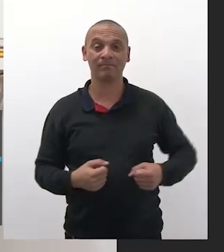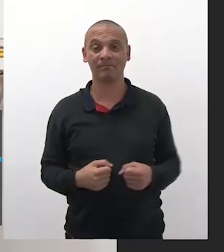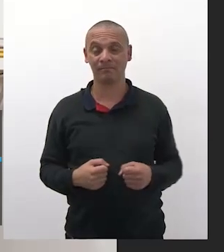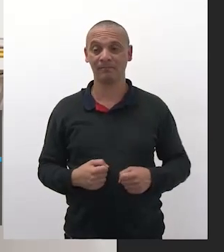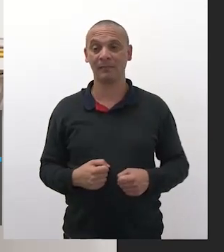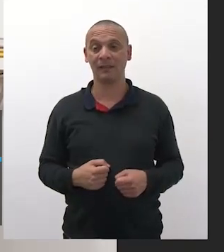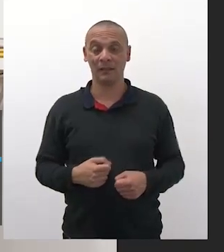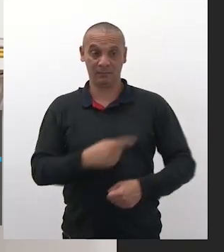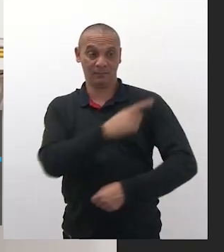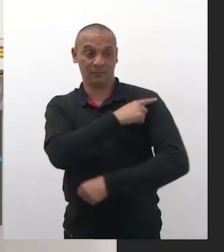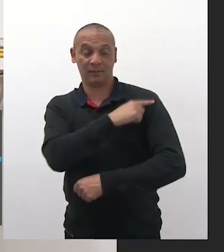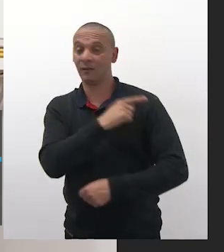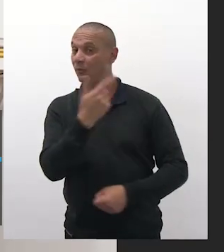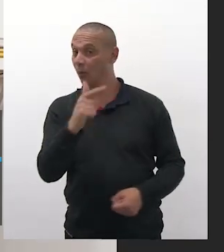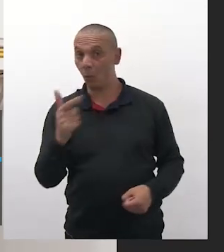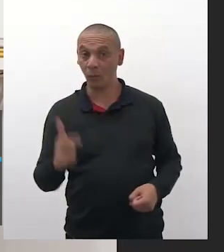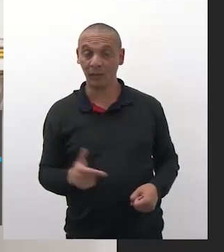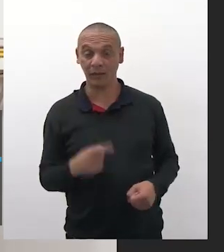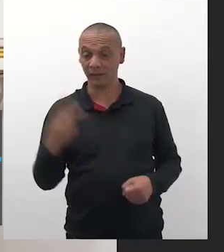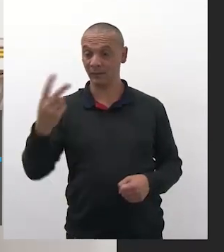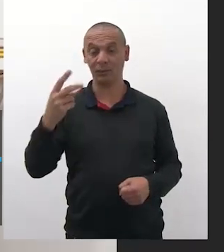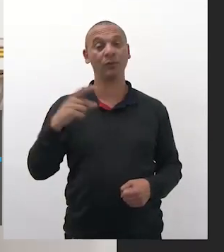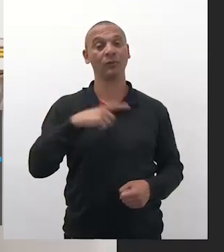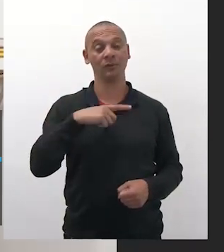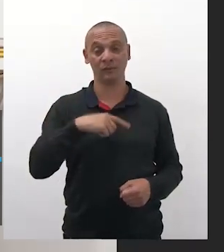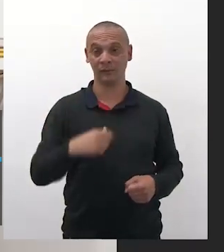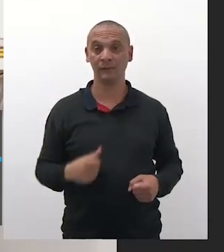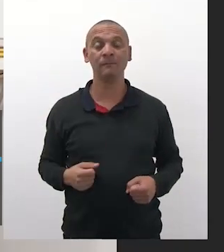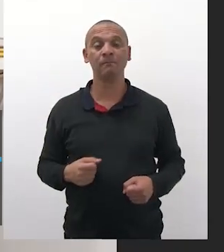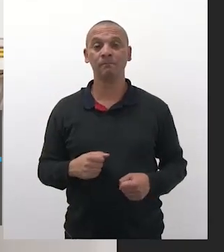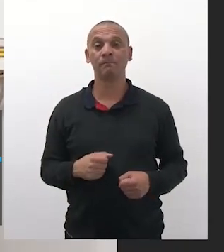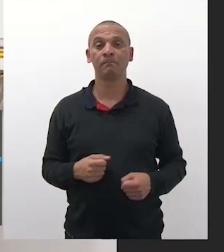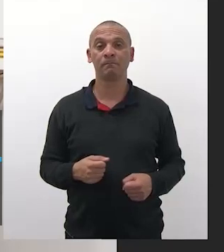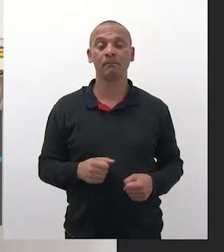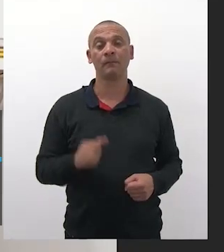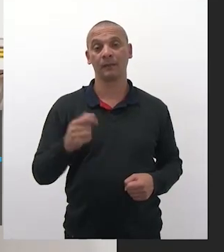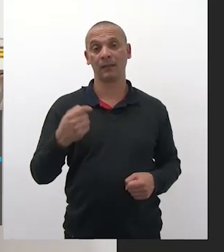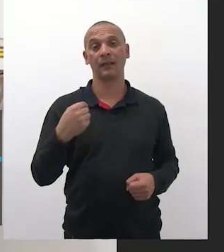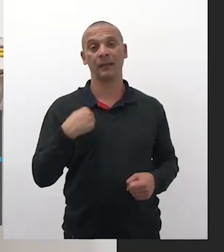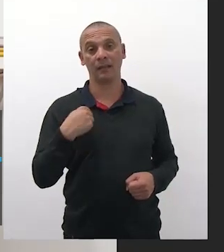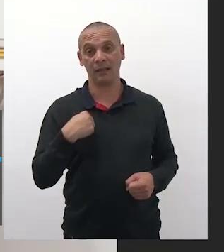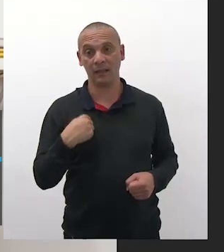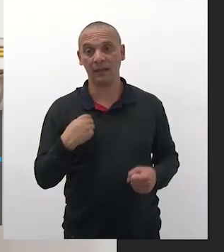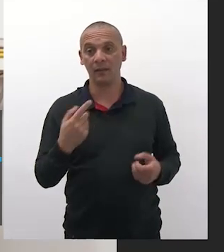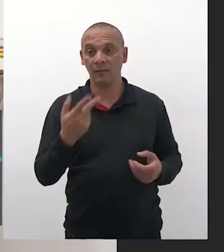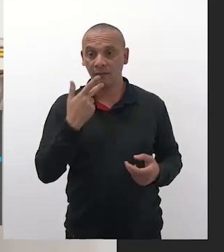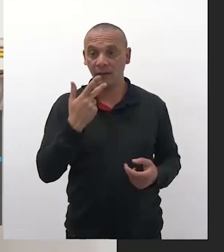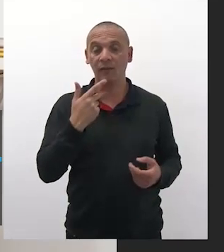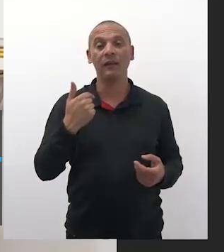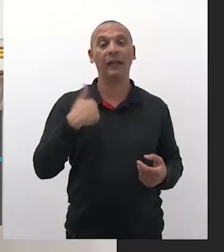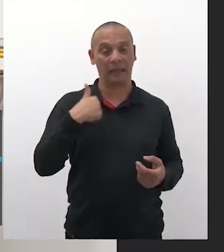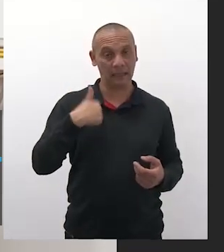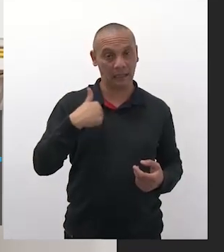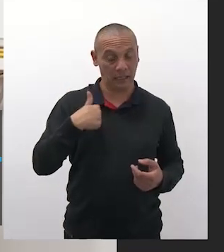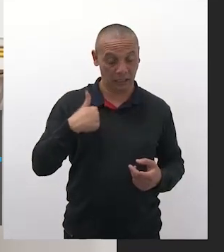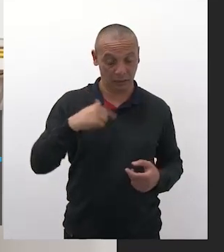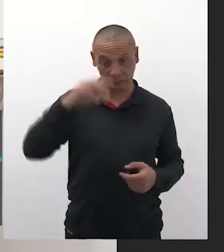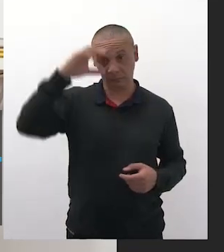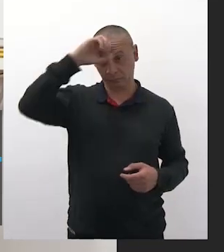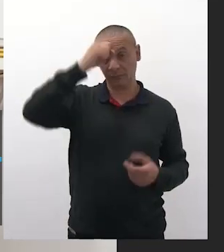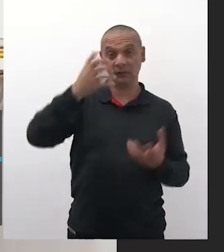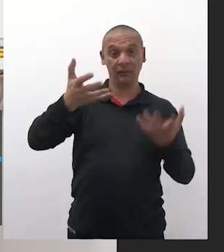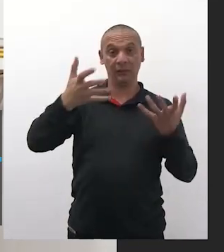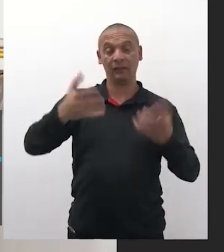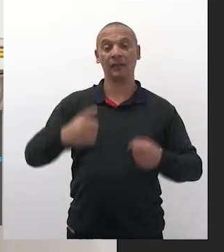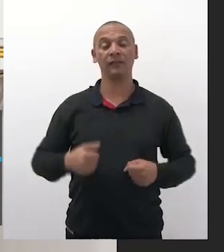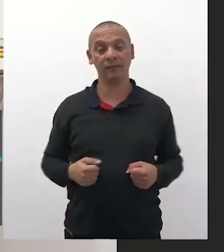caligrafia, era só a partir do 2º ano, né, da 2ª série. Mas eu, como falei, não, eu vou aprender